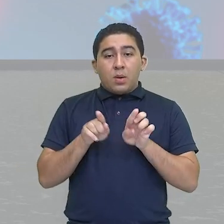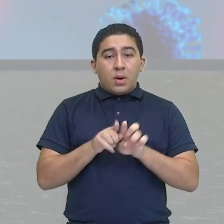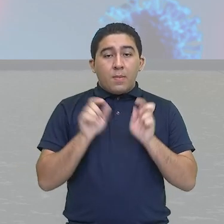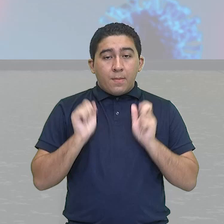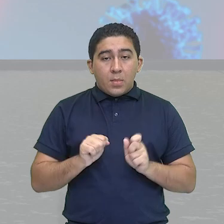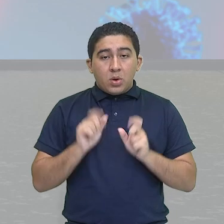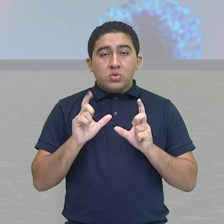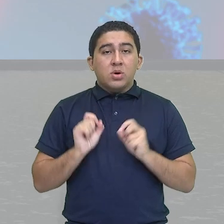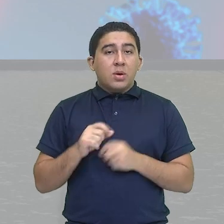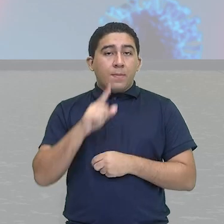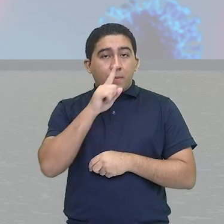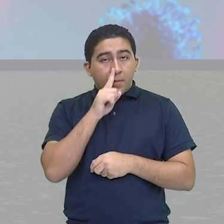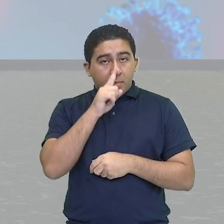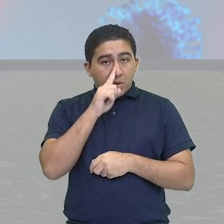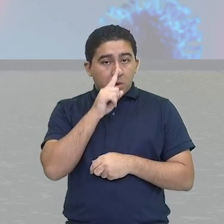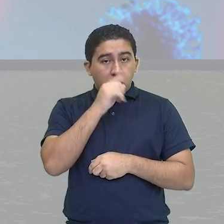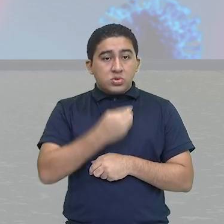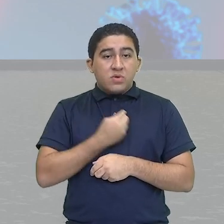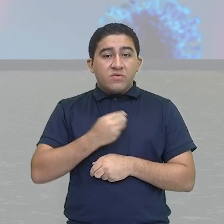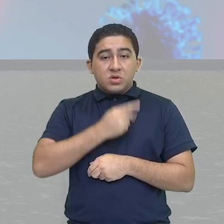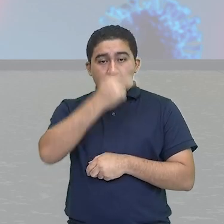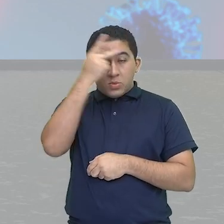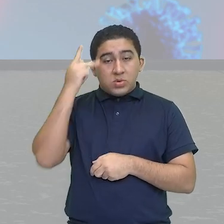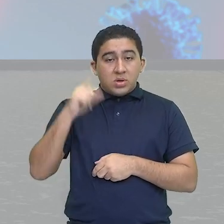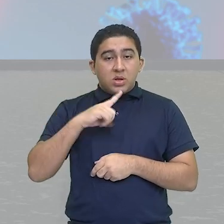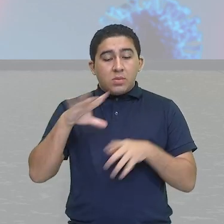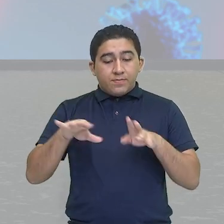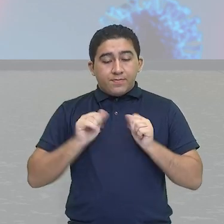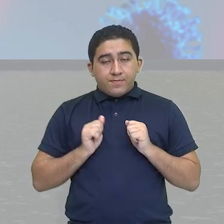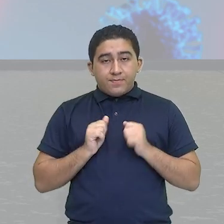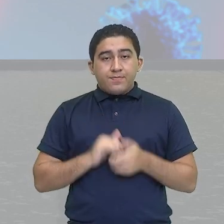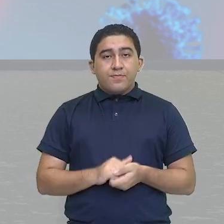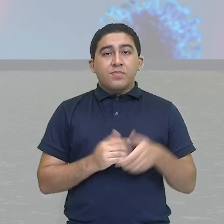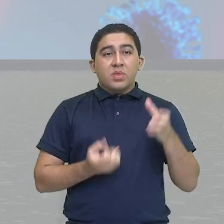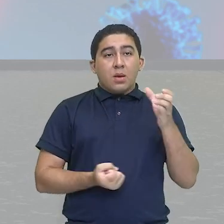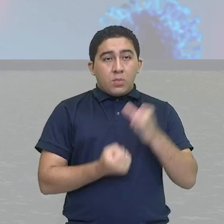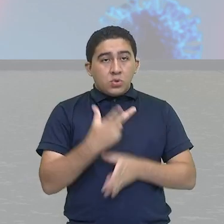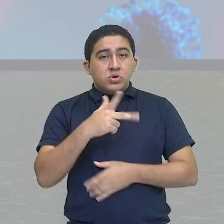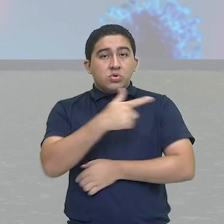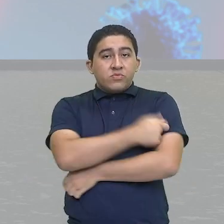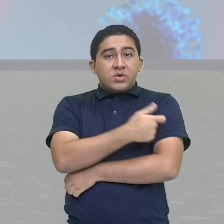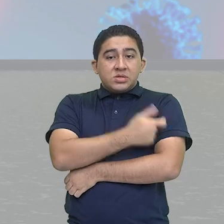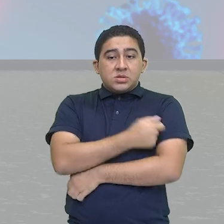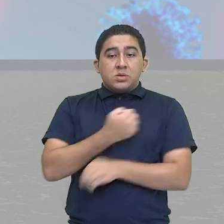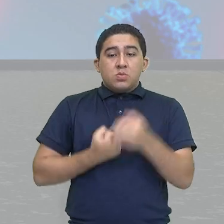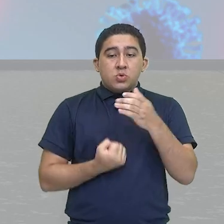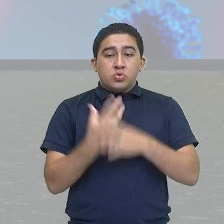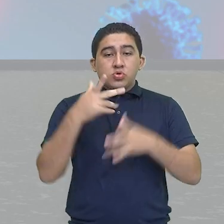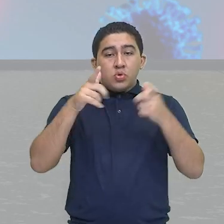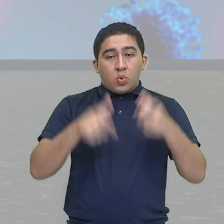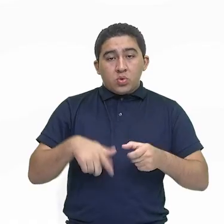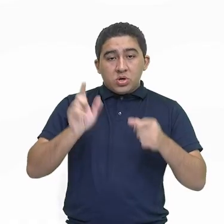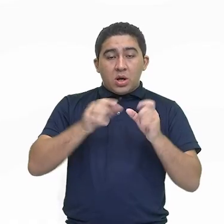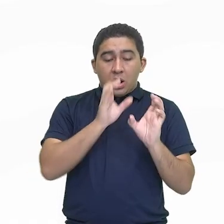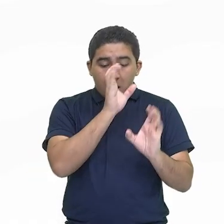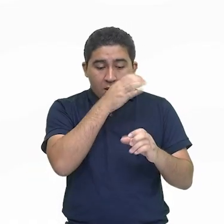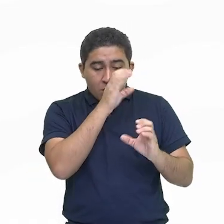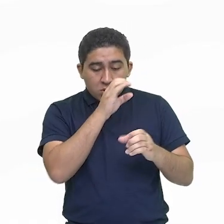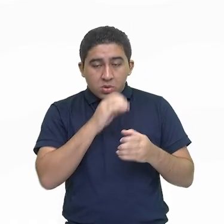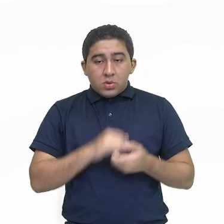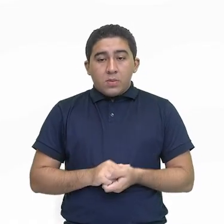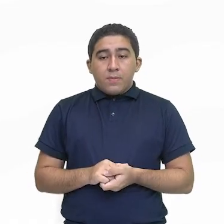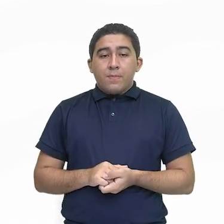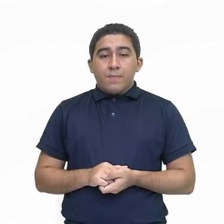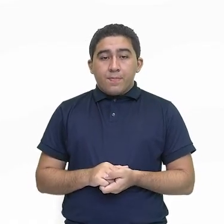ser letais à vida do indivíduo. E na produção de vacinas, né, elas são produzidas ali em laboratórios,